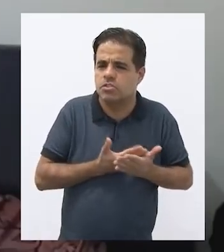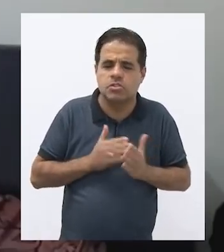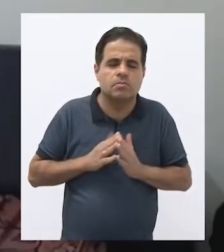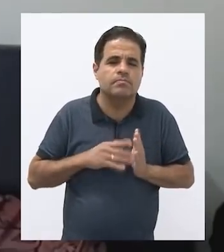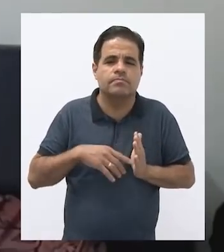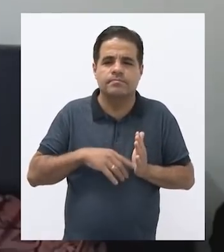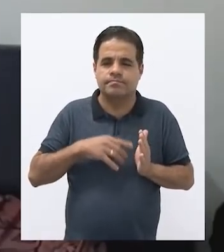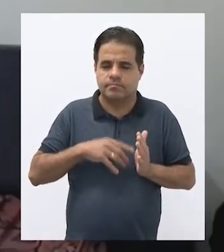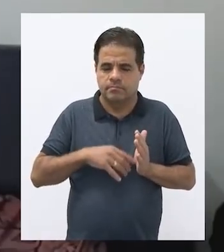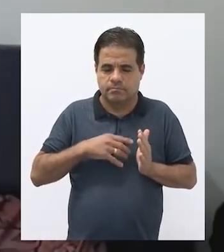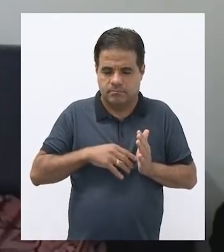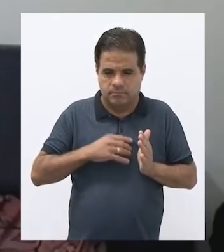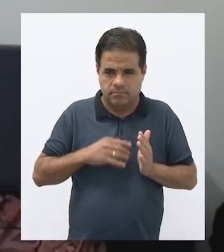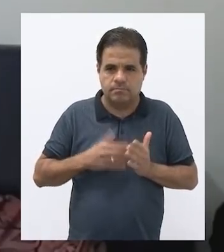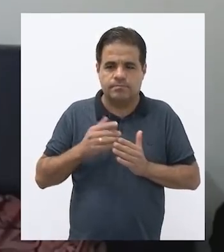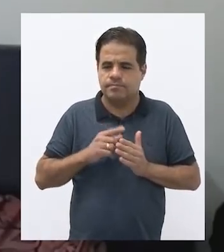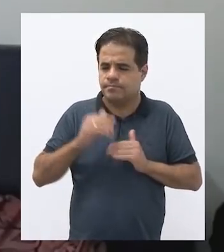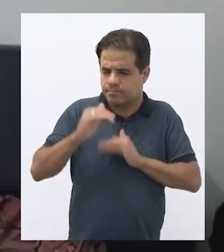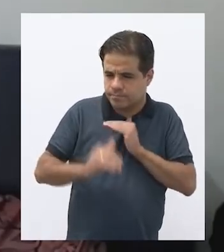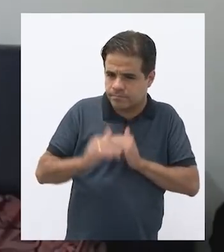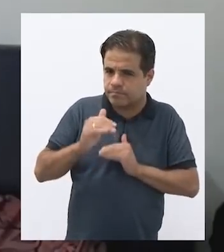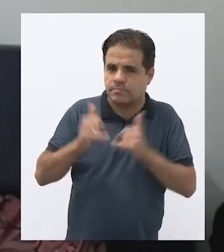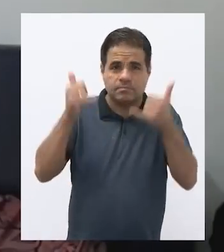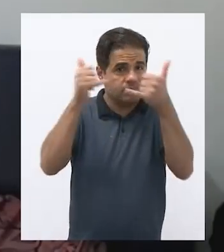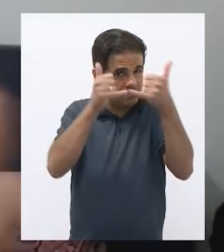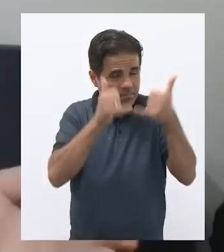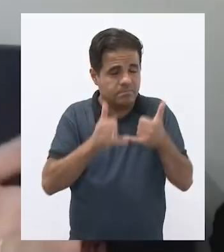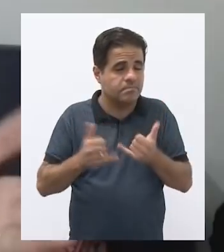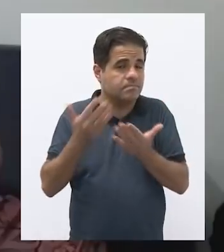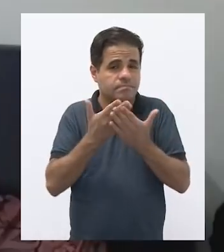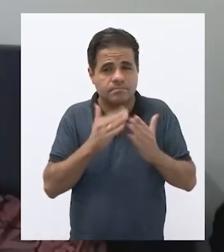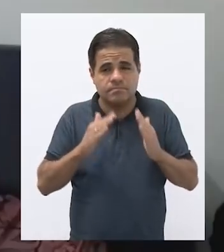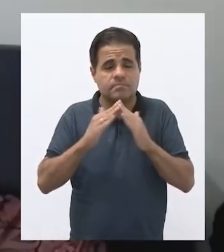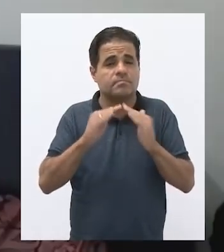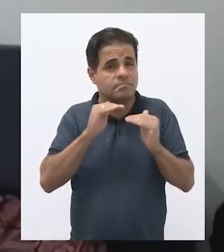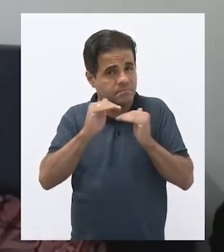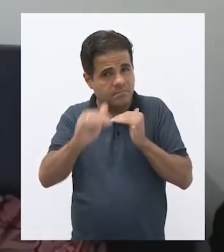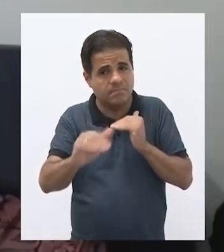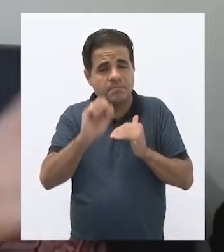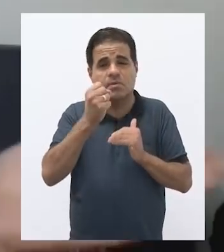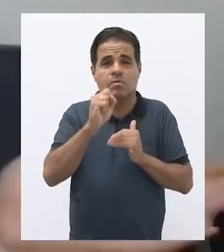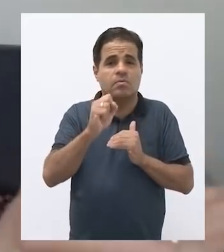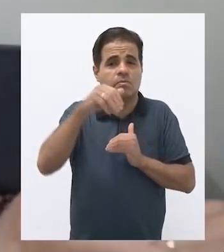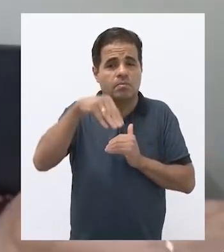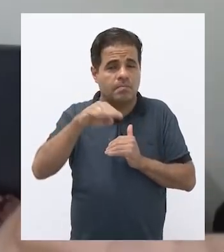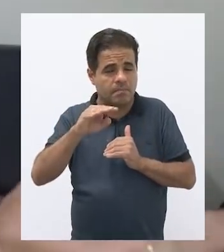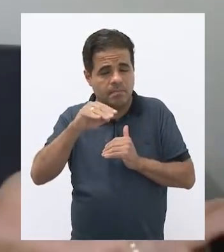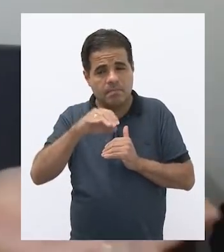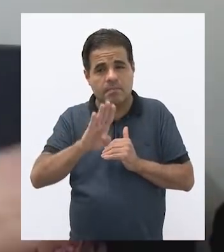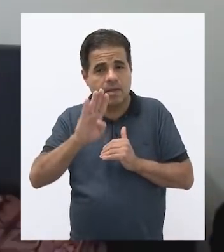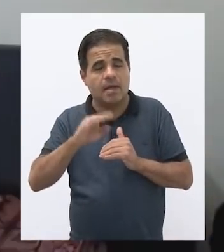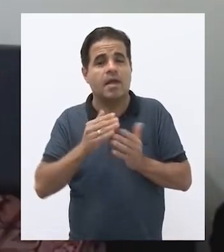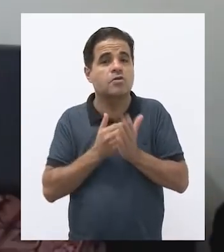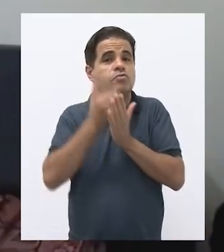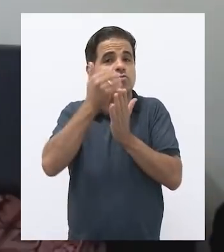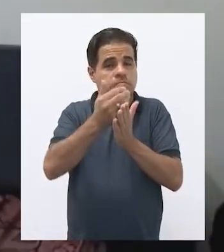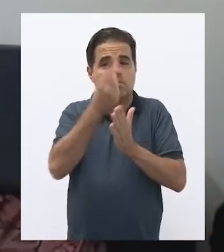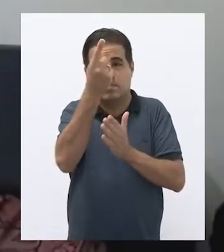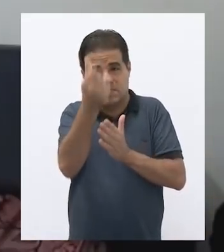tinha uma média de internet nas escolas com link dedicado de 8 MB, a gente subiu para